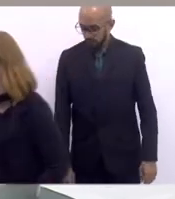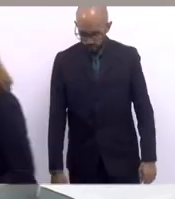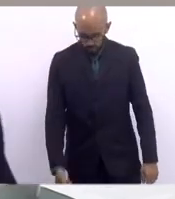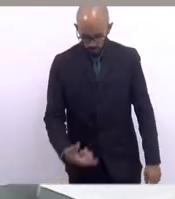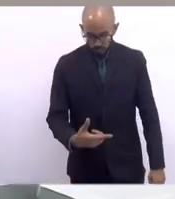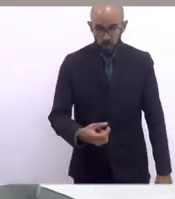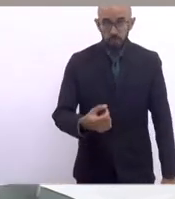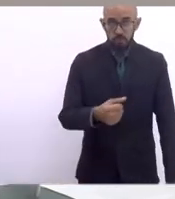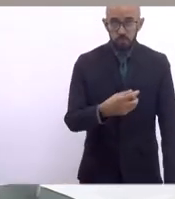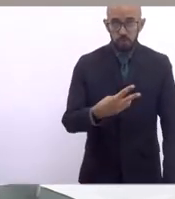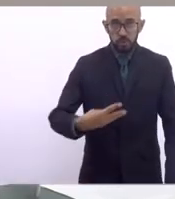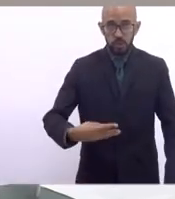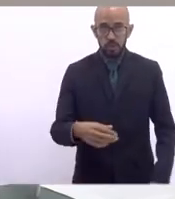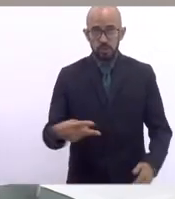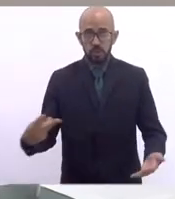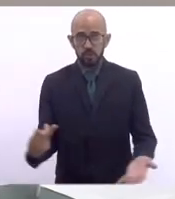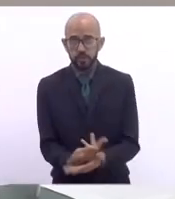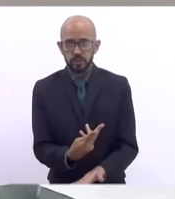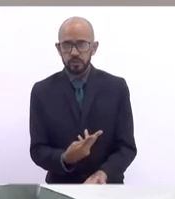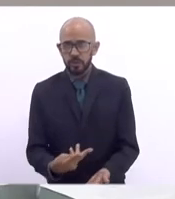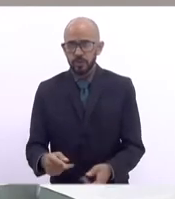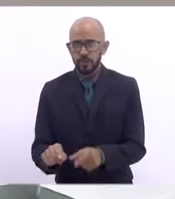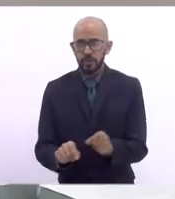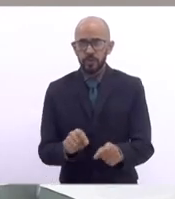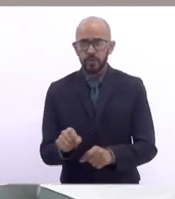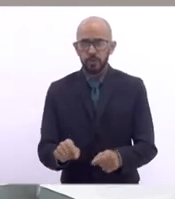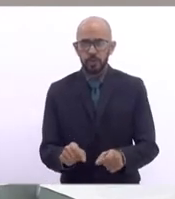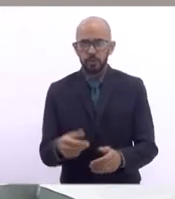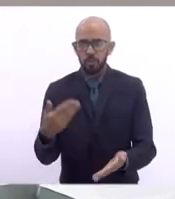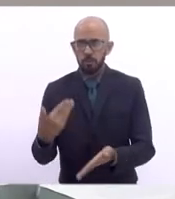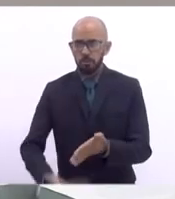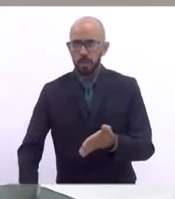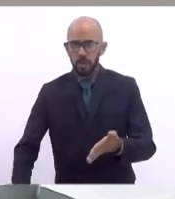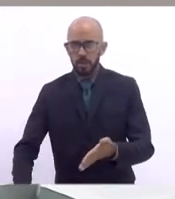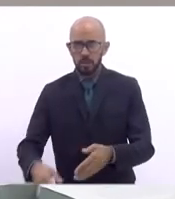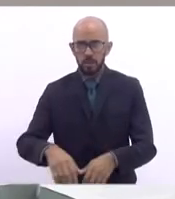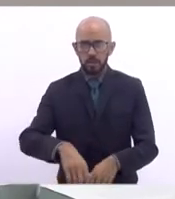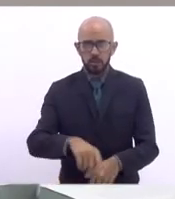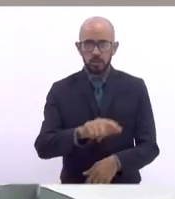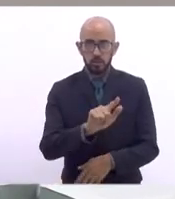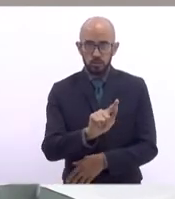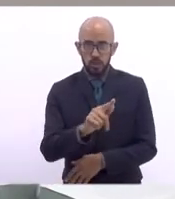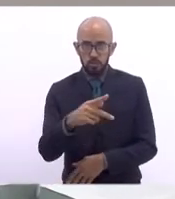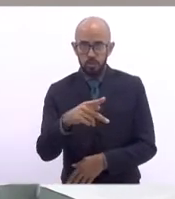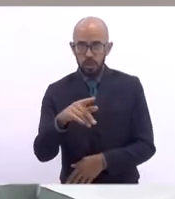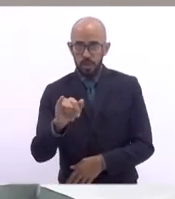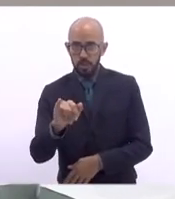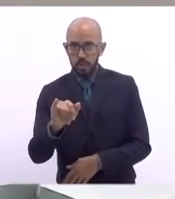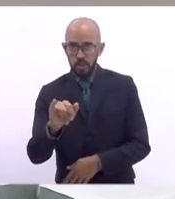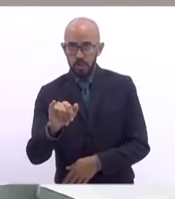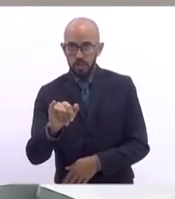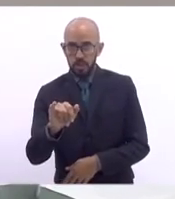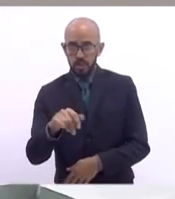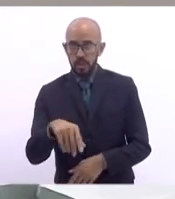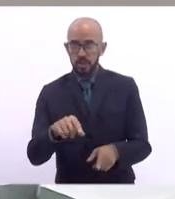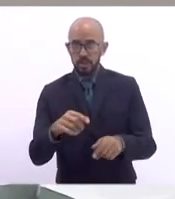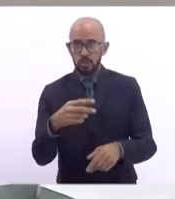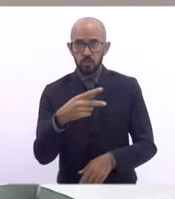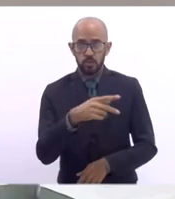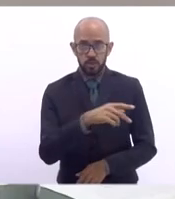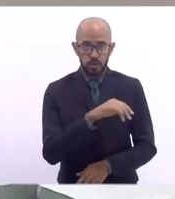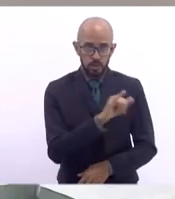gente dizer uma boca de jacaré muito grande entre o GPI e o IPCA